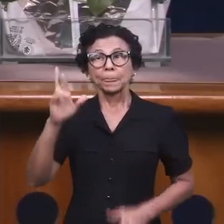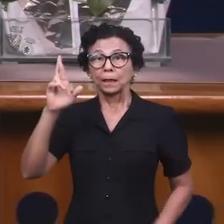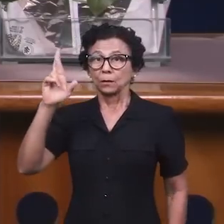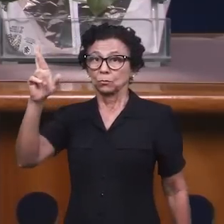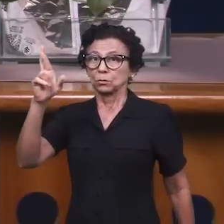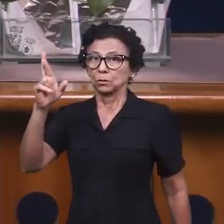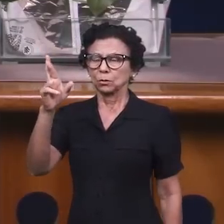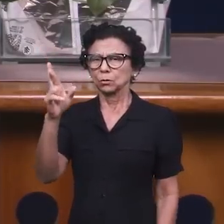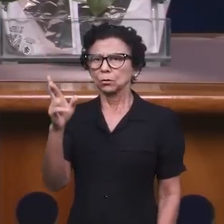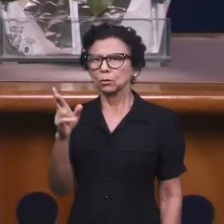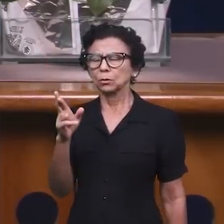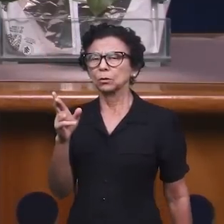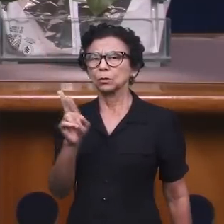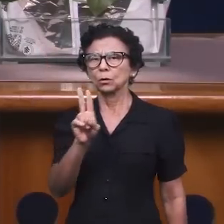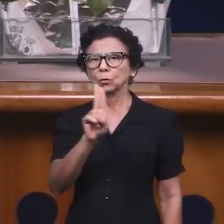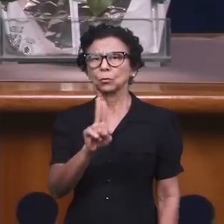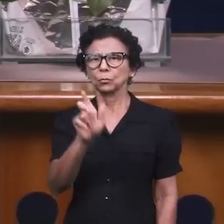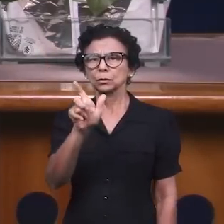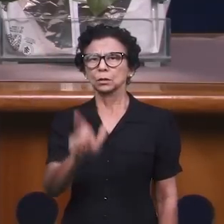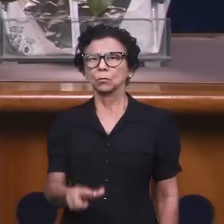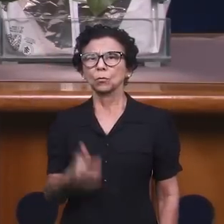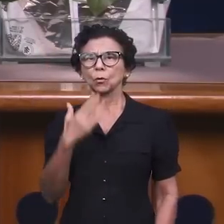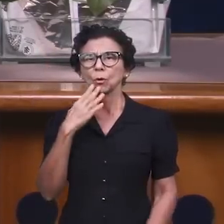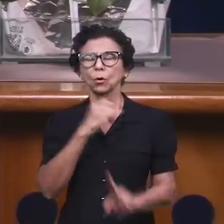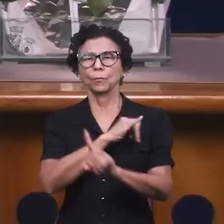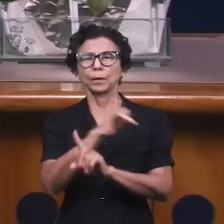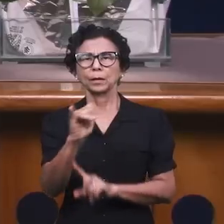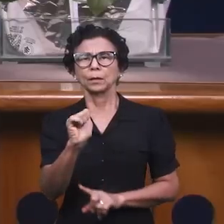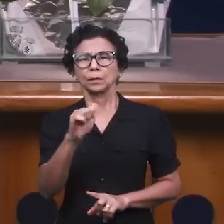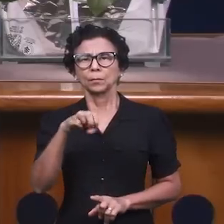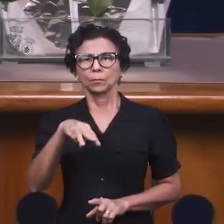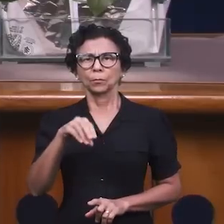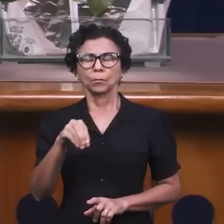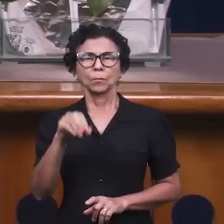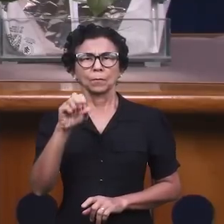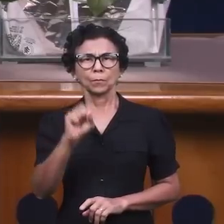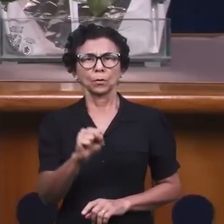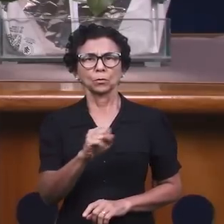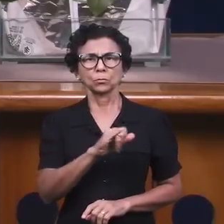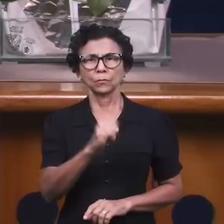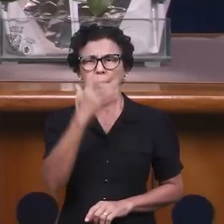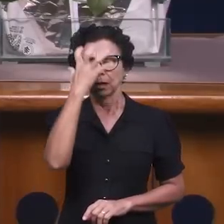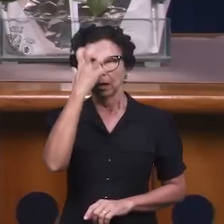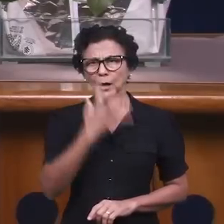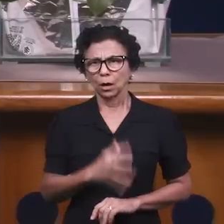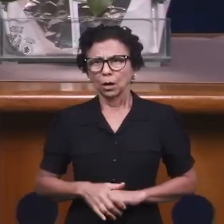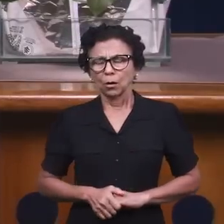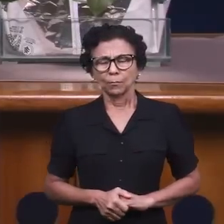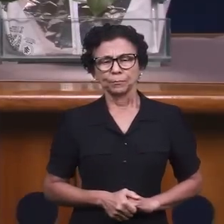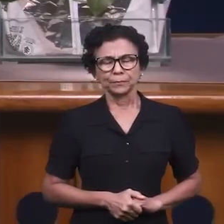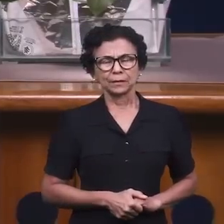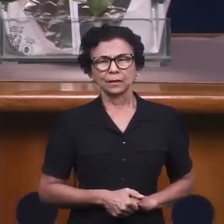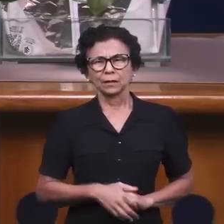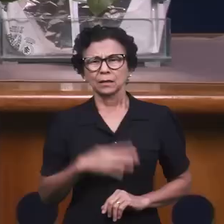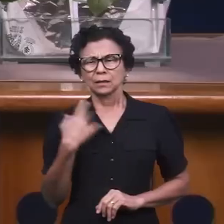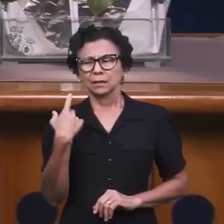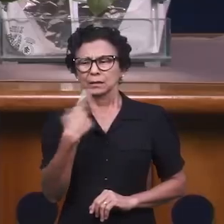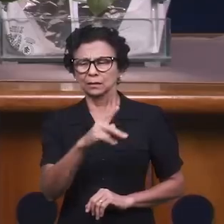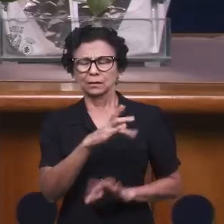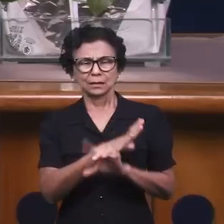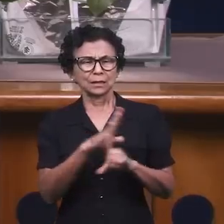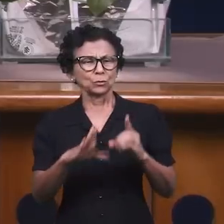falar pelo profeta Amós algo muito sério que o Senhor fala. Ele aborreço as vossas festas. Está